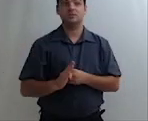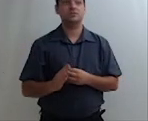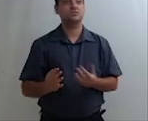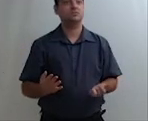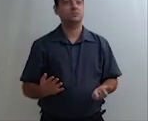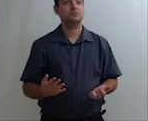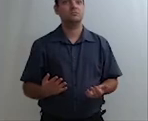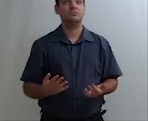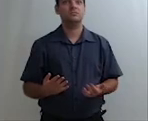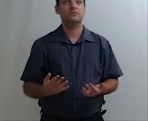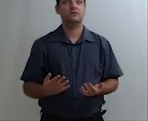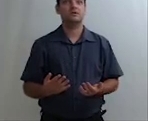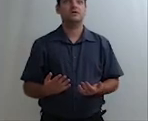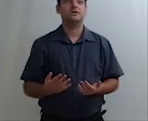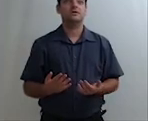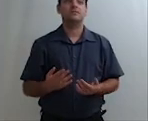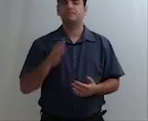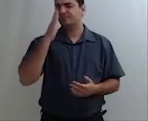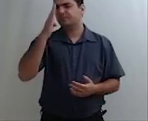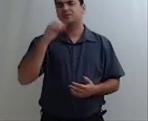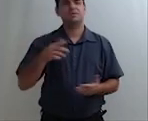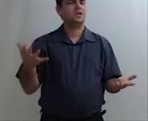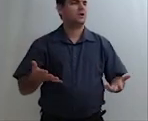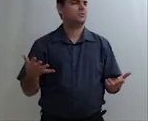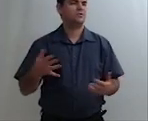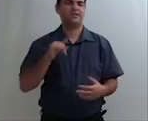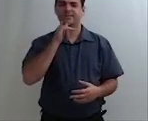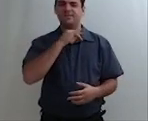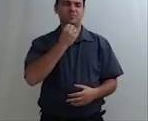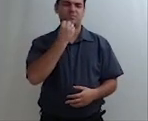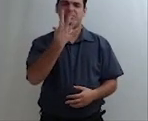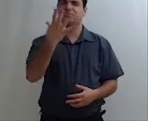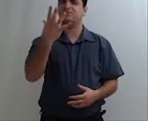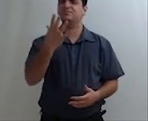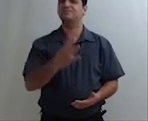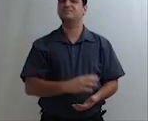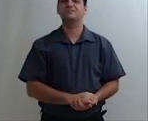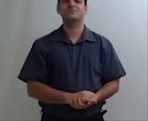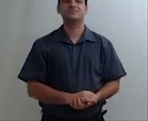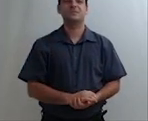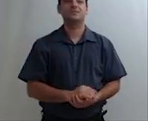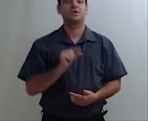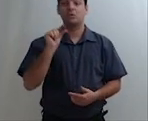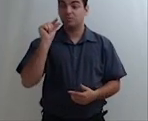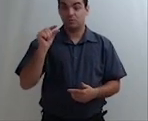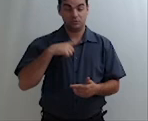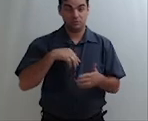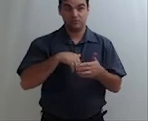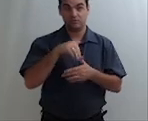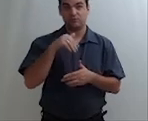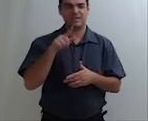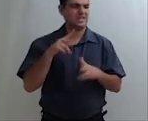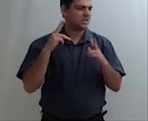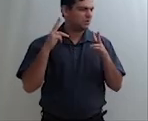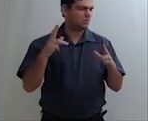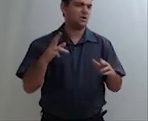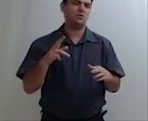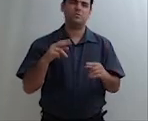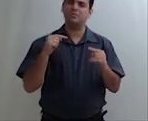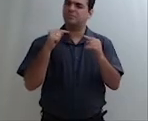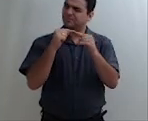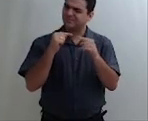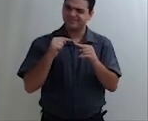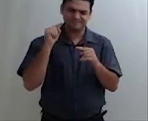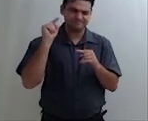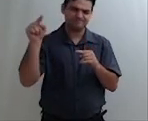brasileira sobretudo neste ponto né uma boa parte do meu voto faz referência vários pontos do voto faz